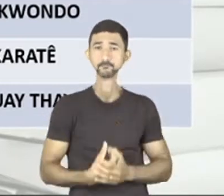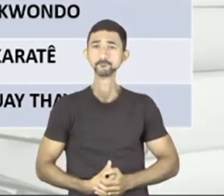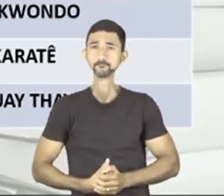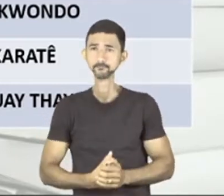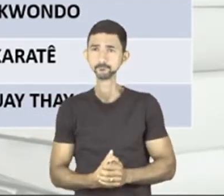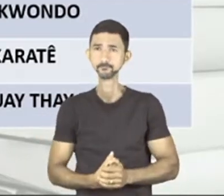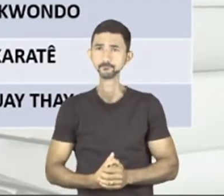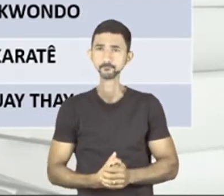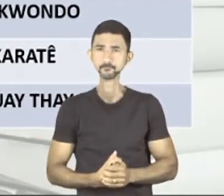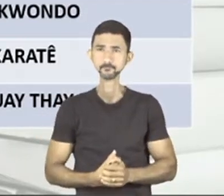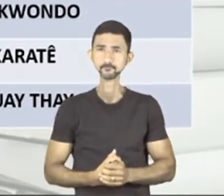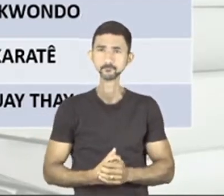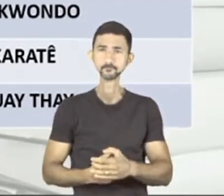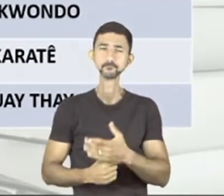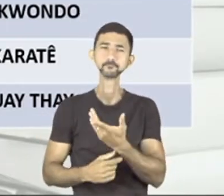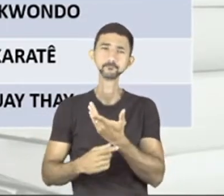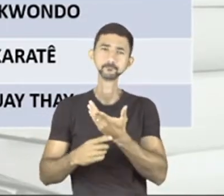boxe.